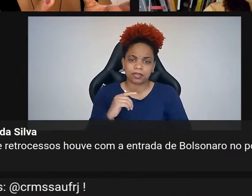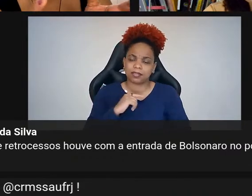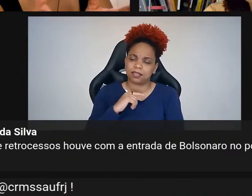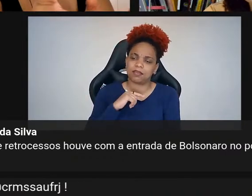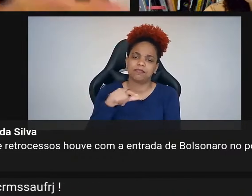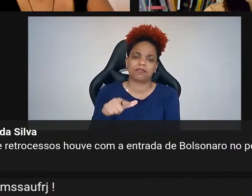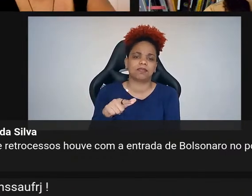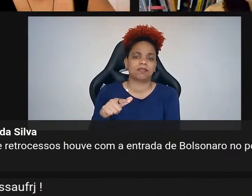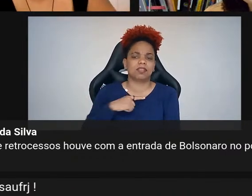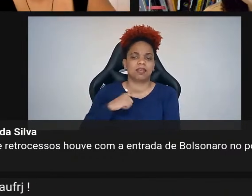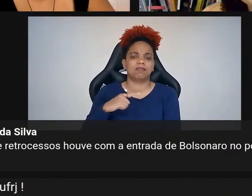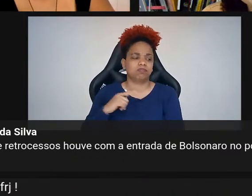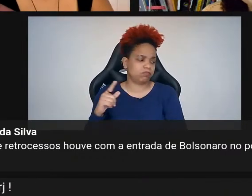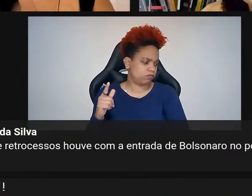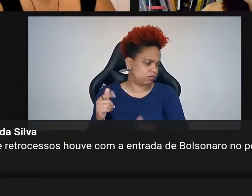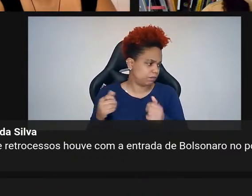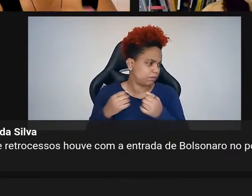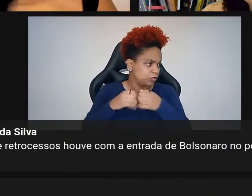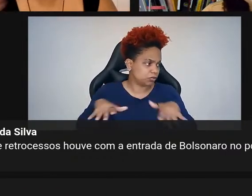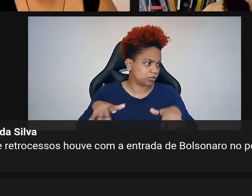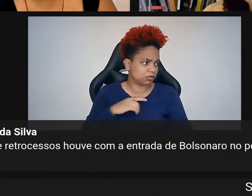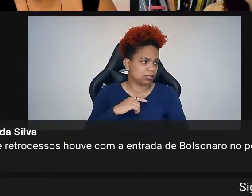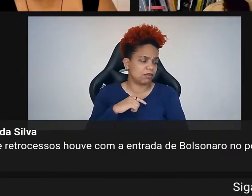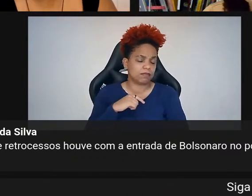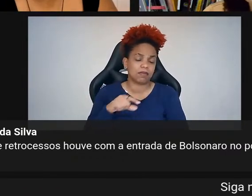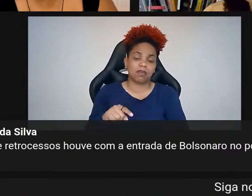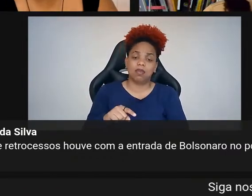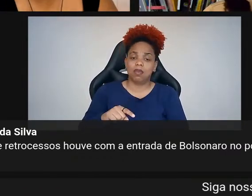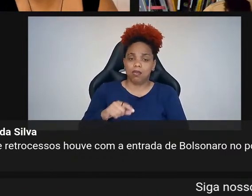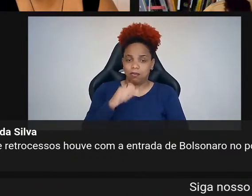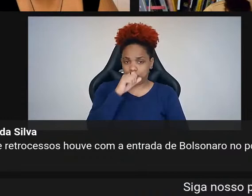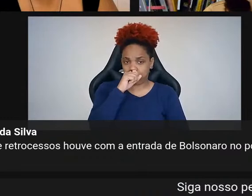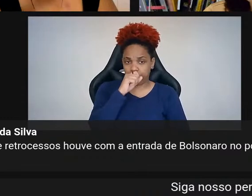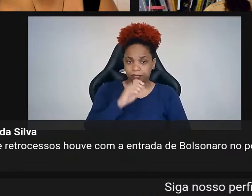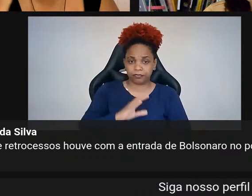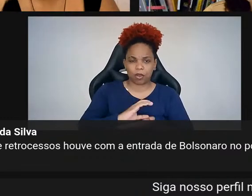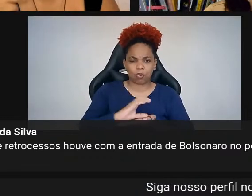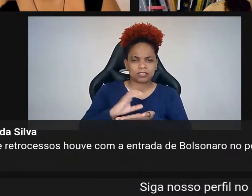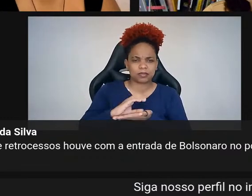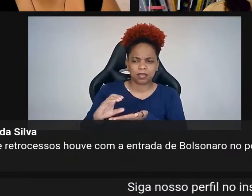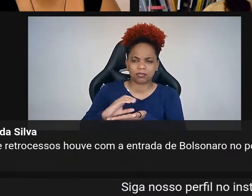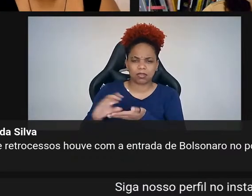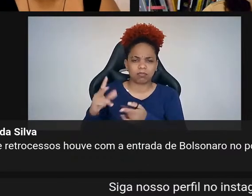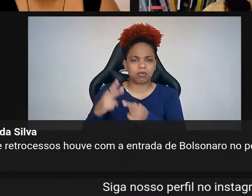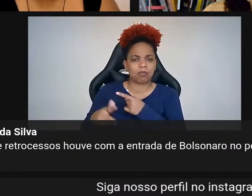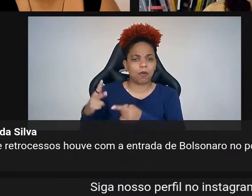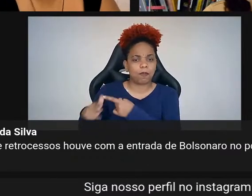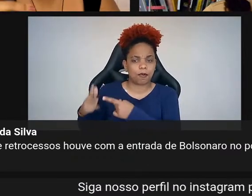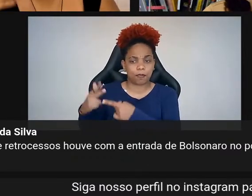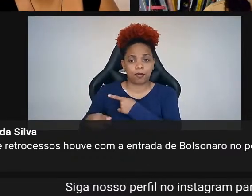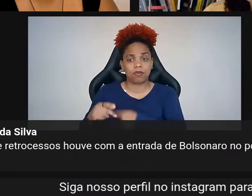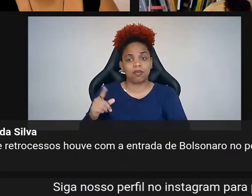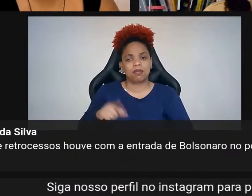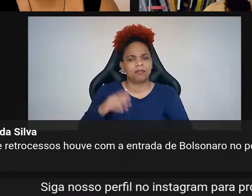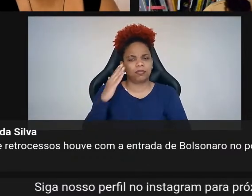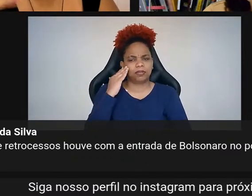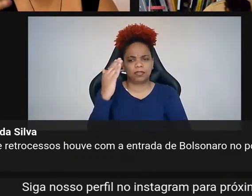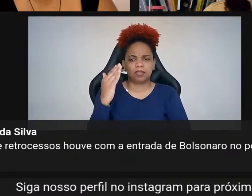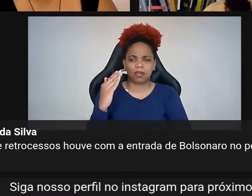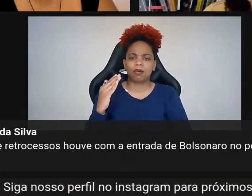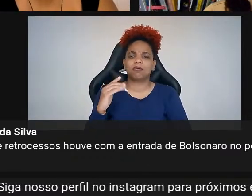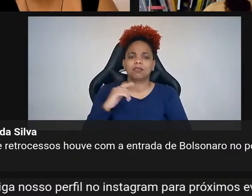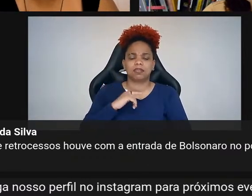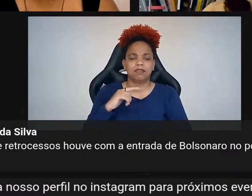orçamento do Estado, ele está diminuindo o Estado, retirando completamente o orçamento das políticas públicas que são fundamentais para privatizar,